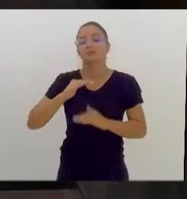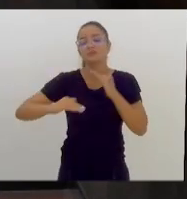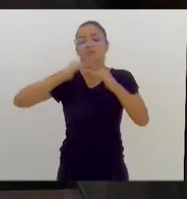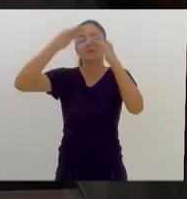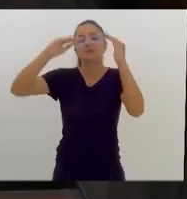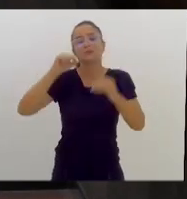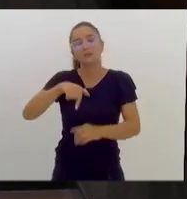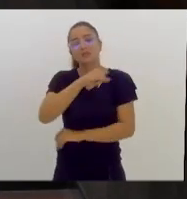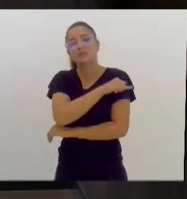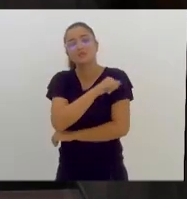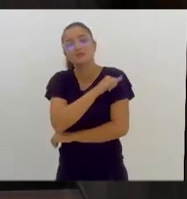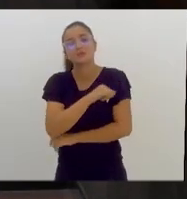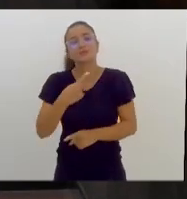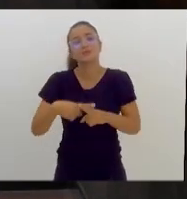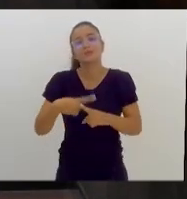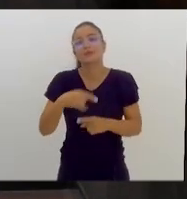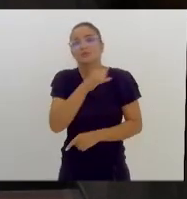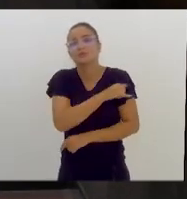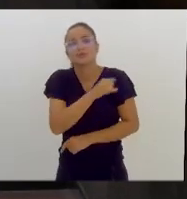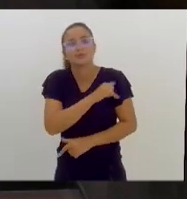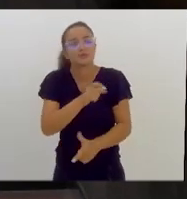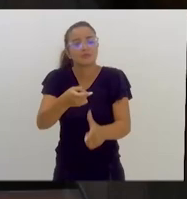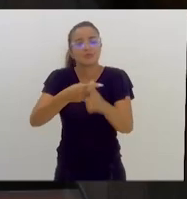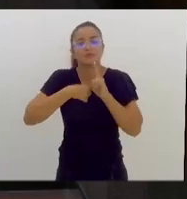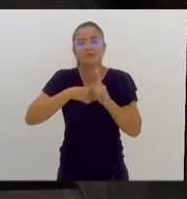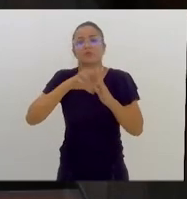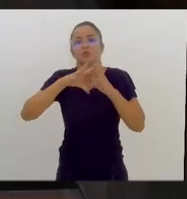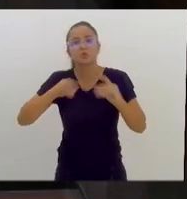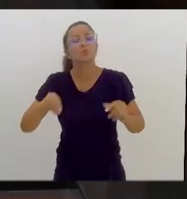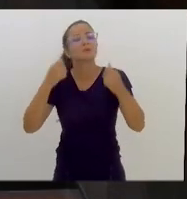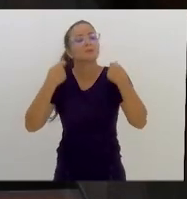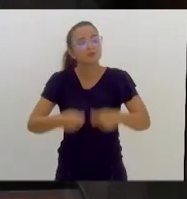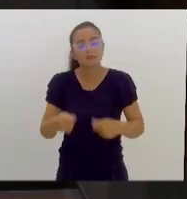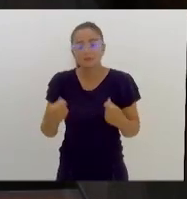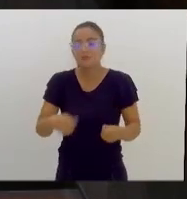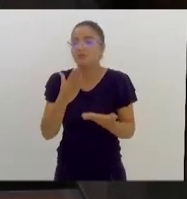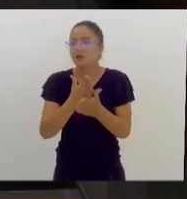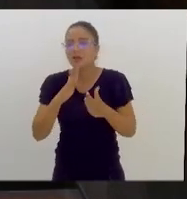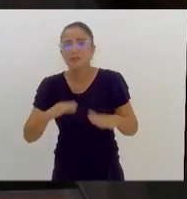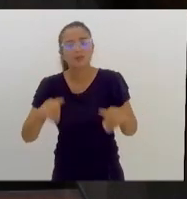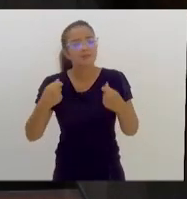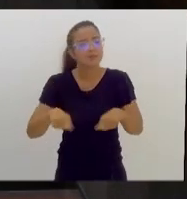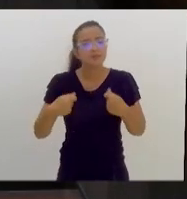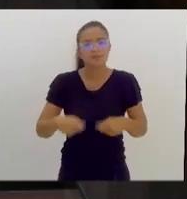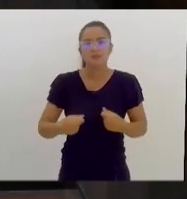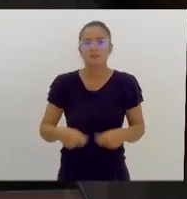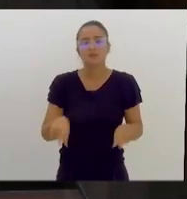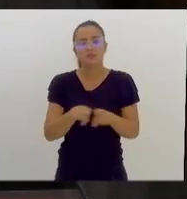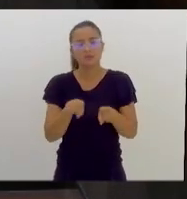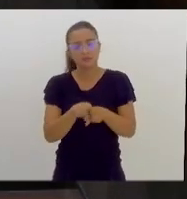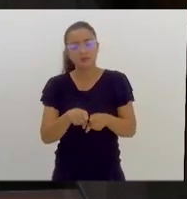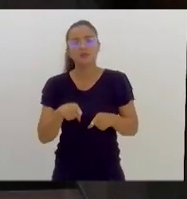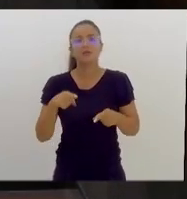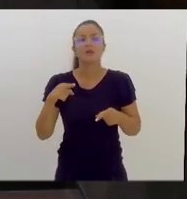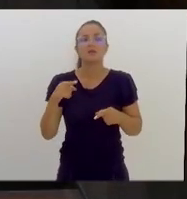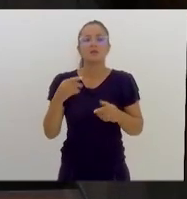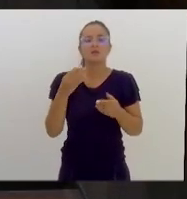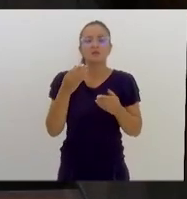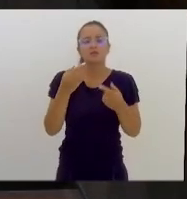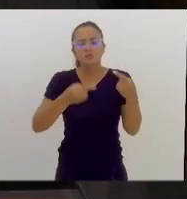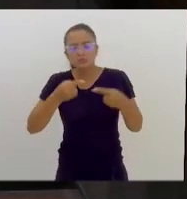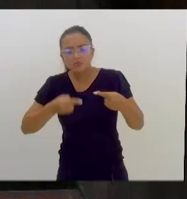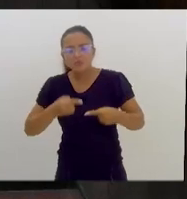Janeiro, que é o Rio de Janeiro sair dessa dívida. Além da discussão da gênese da dívida propriamente dita,